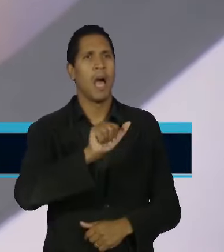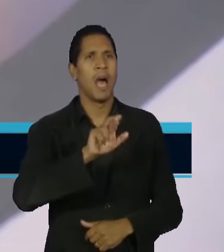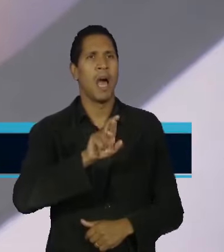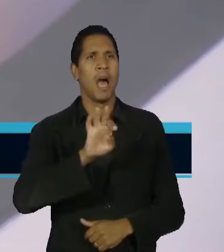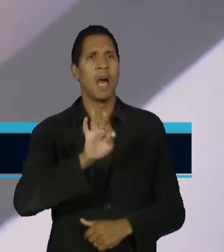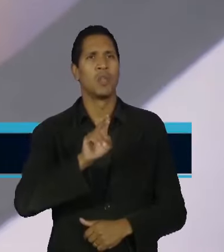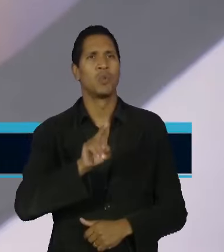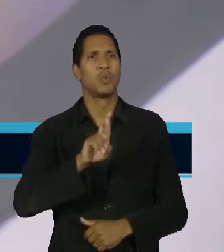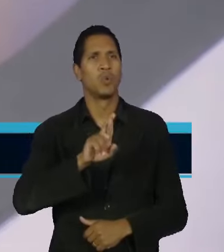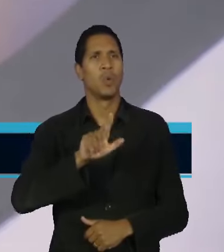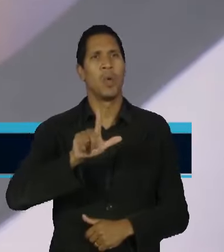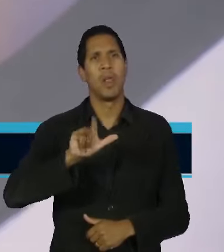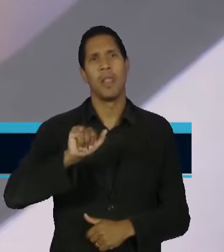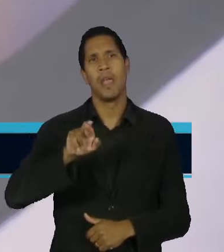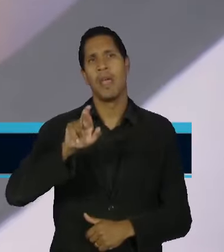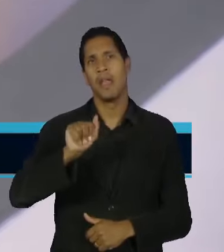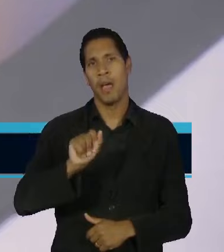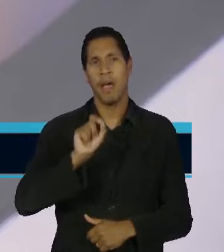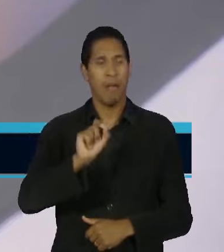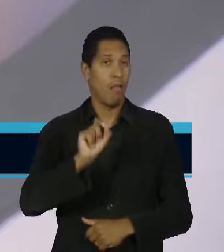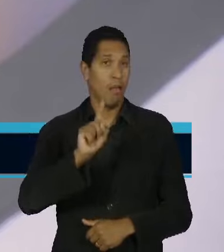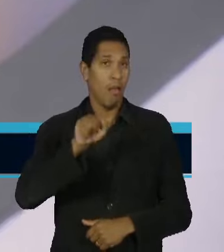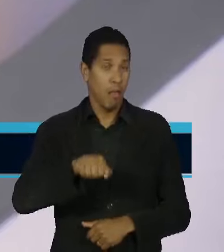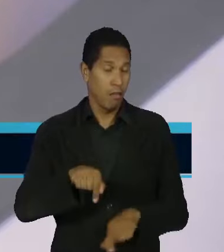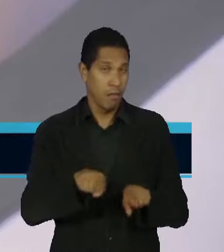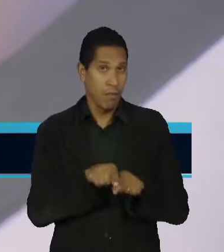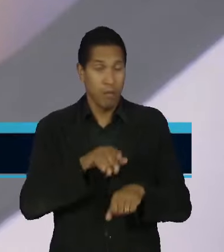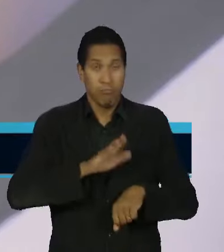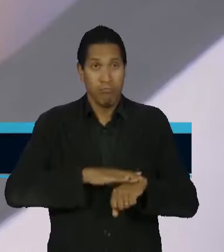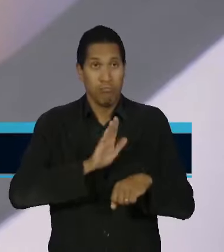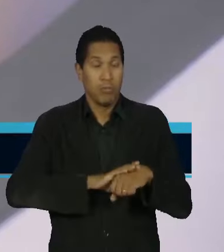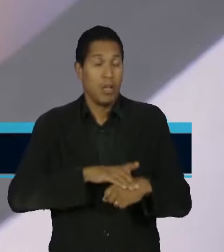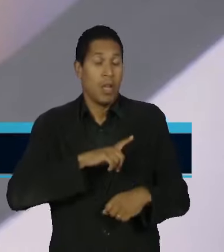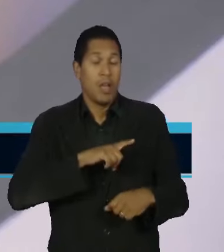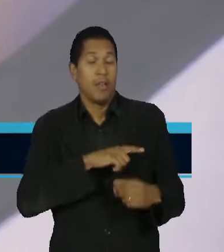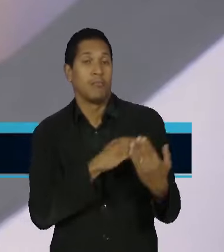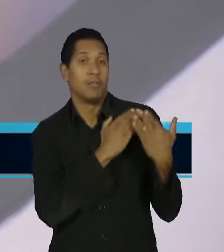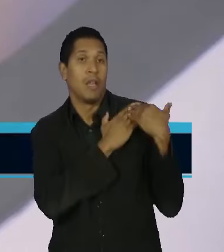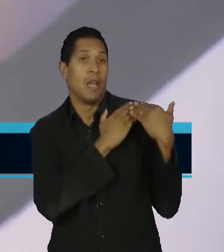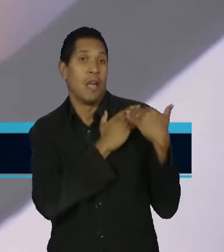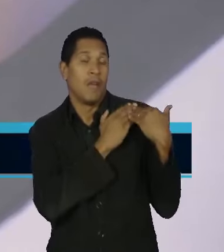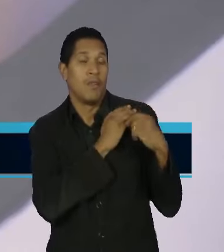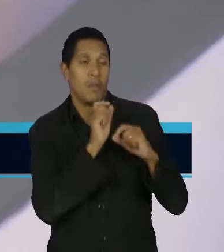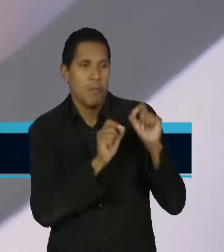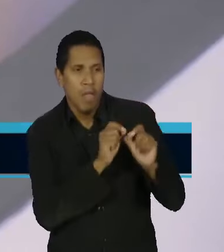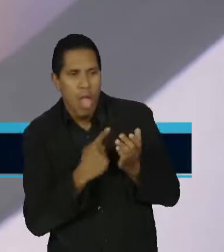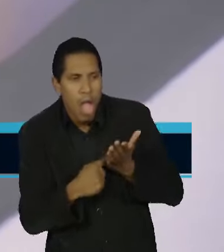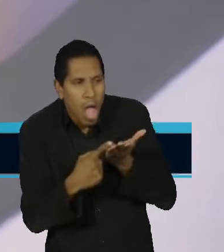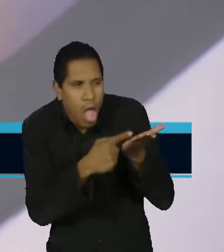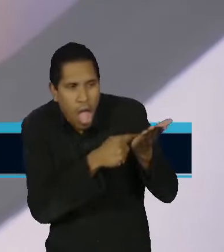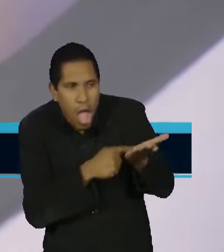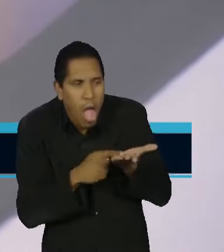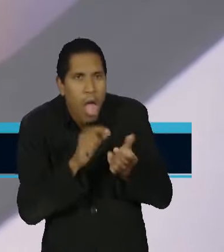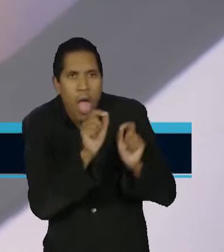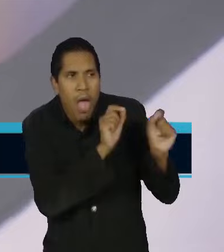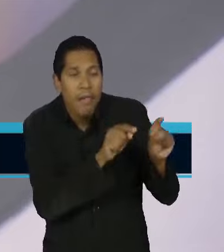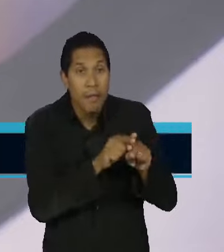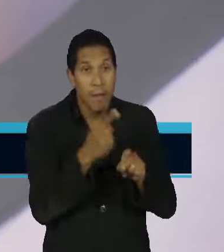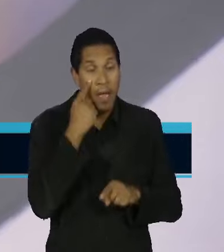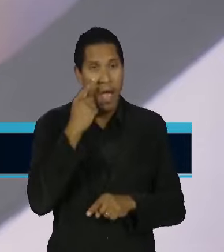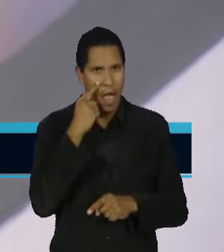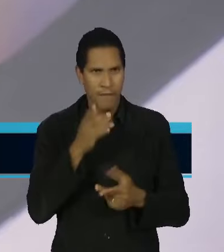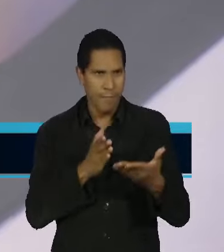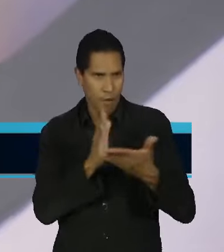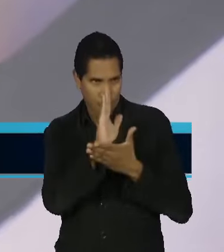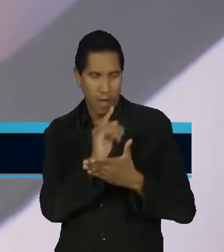eh o chefe da milícia parlamentar quer dizer ele cobra pedágio a cada projeto que tem que ser aprovado no Congresso